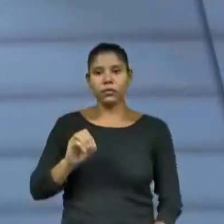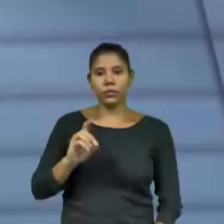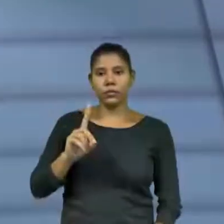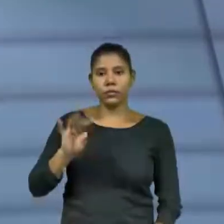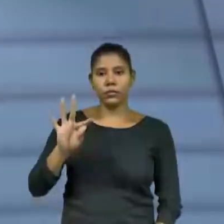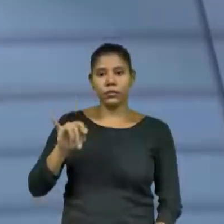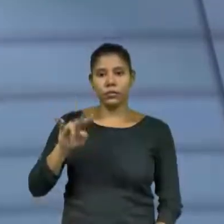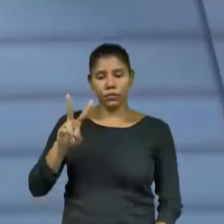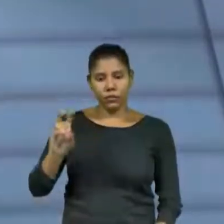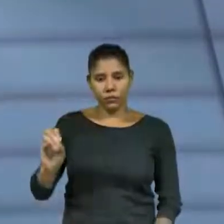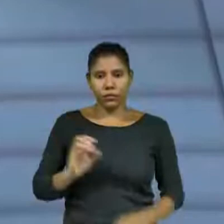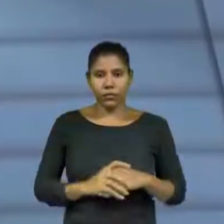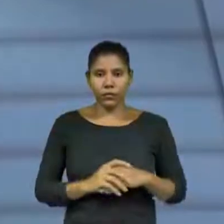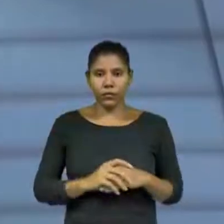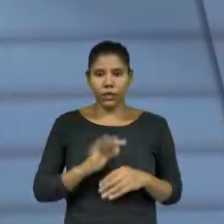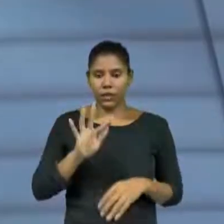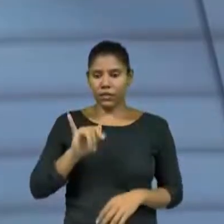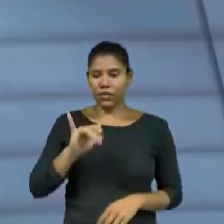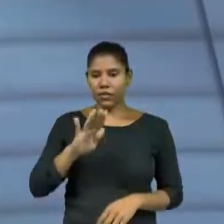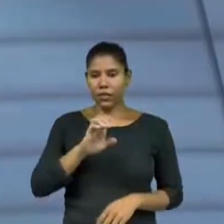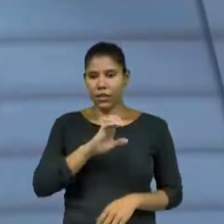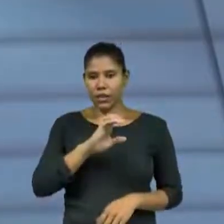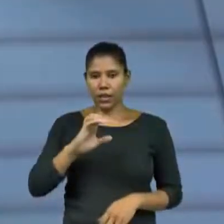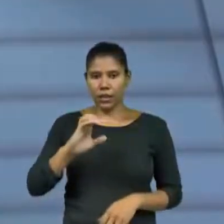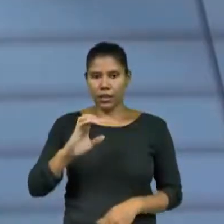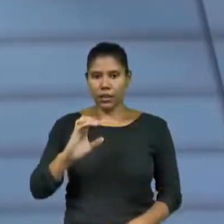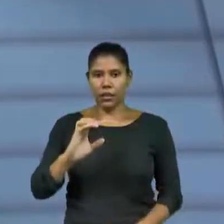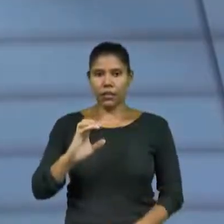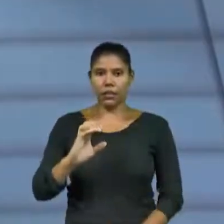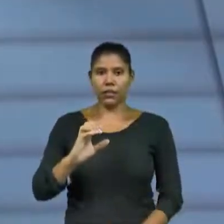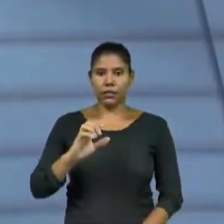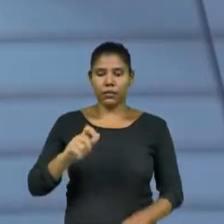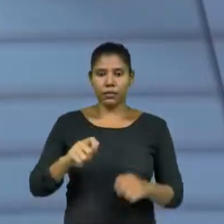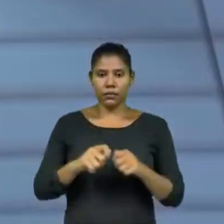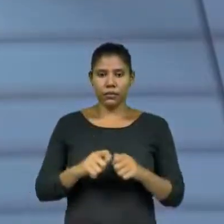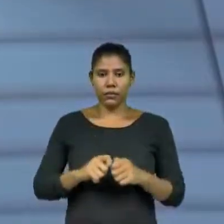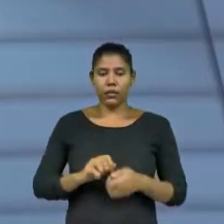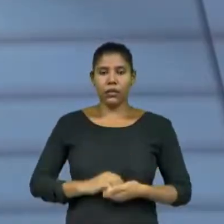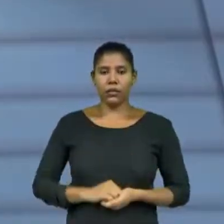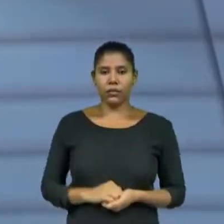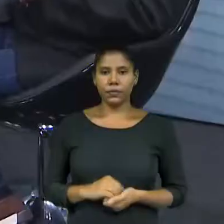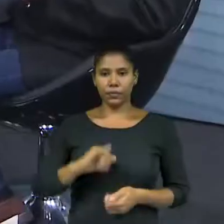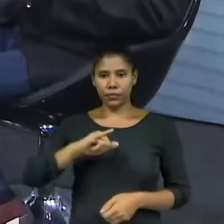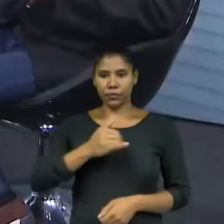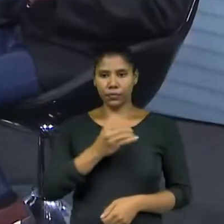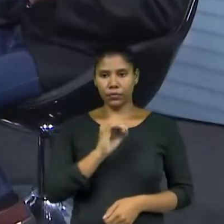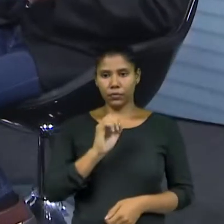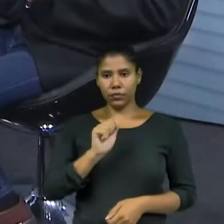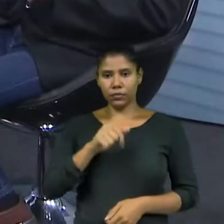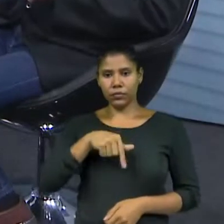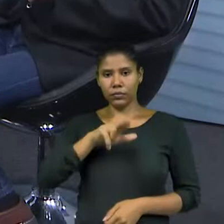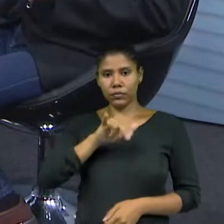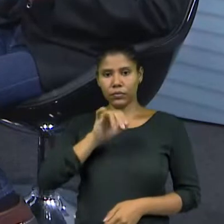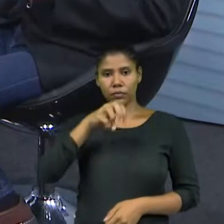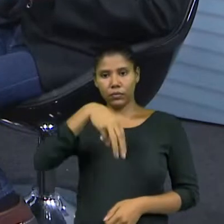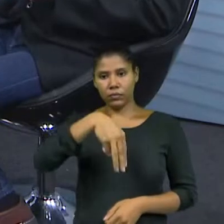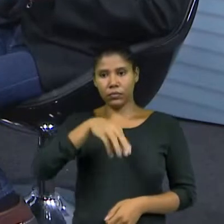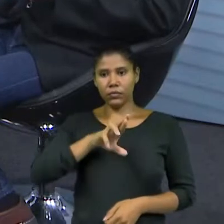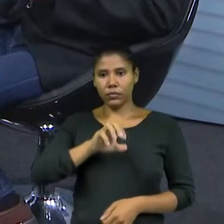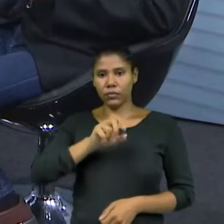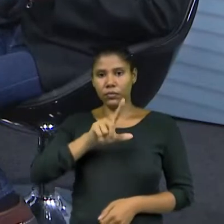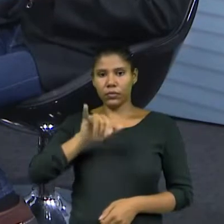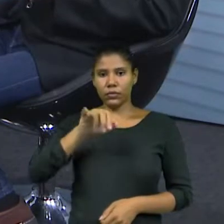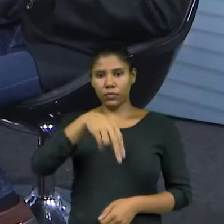FIEC faz a interface com o setor produtivo. Exatamente. Muito bem, eu estou aqui com o Joaquim Rolim, lá da FIEC, ele é